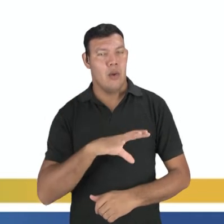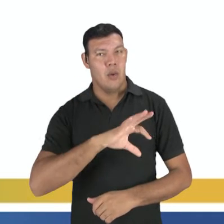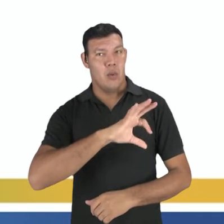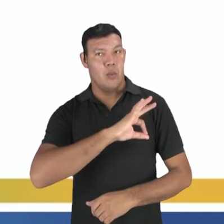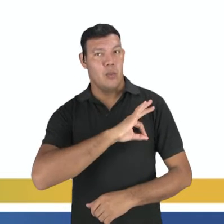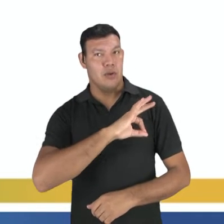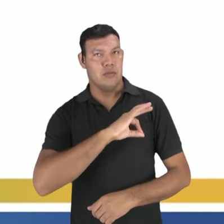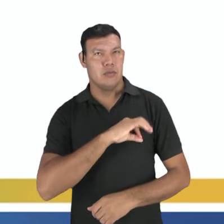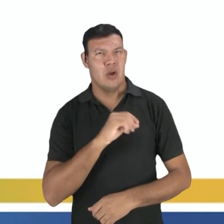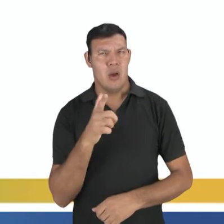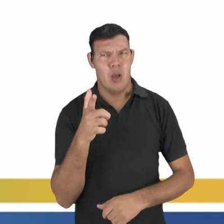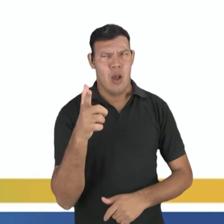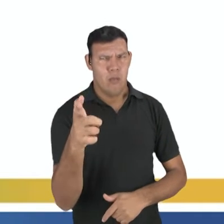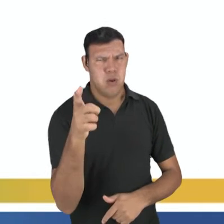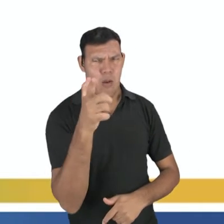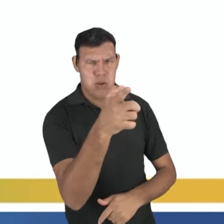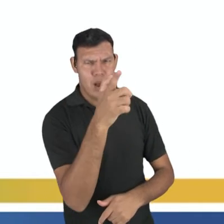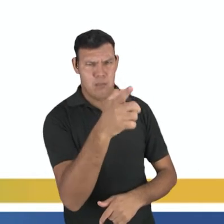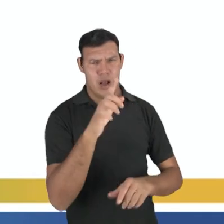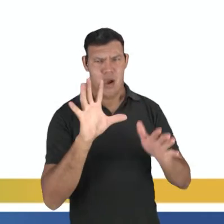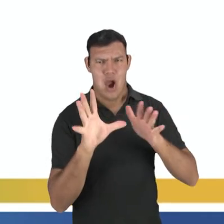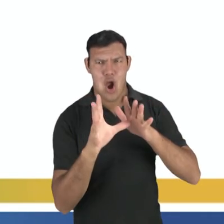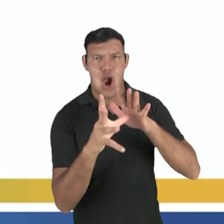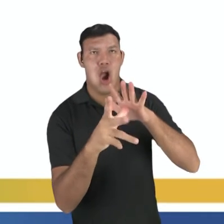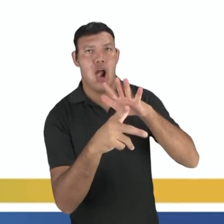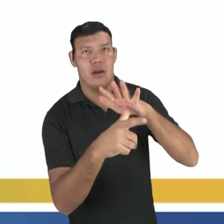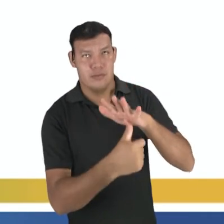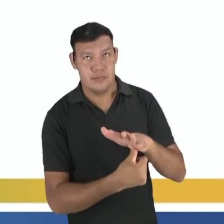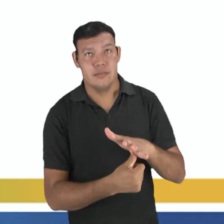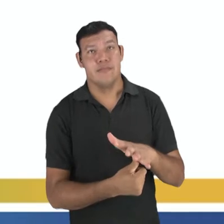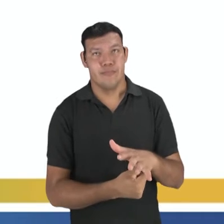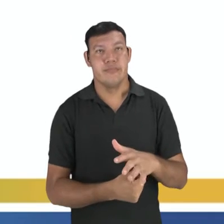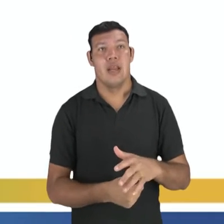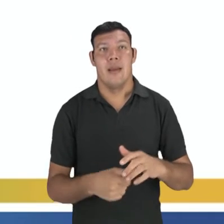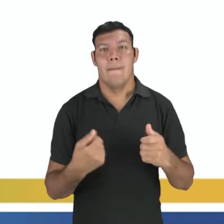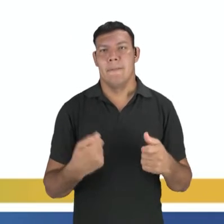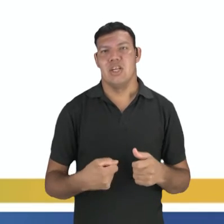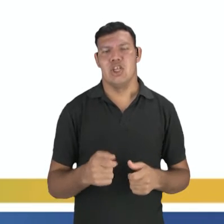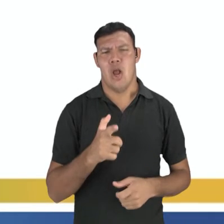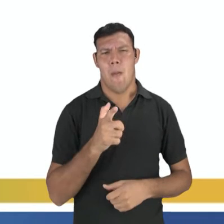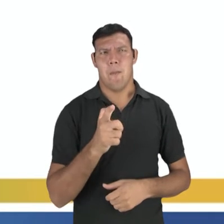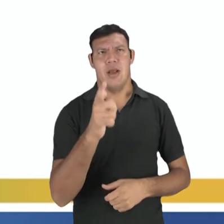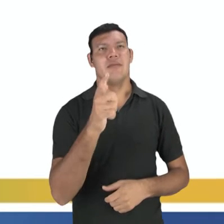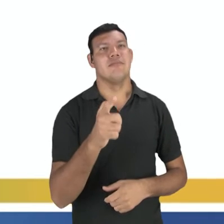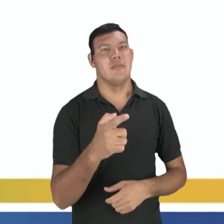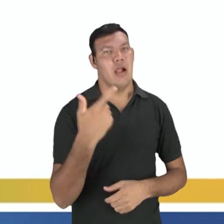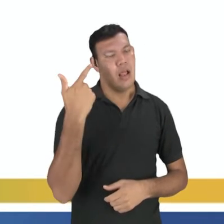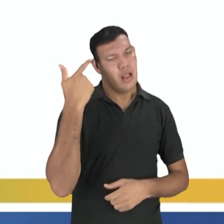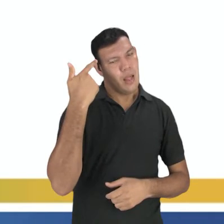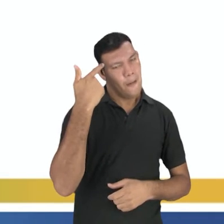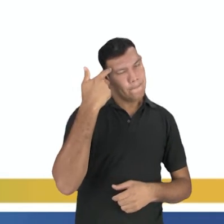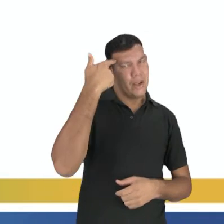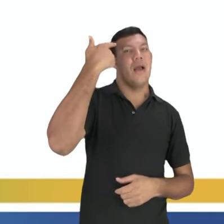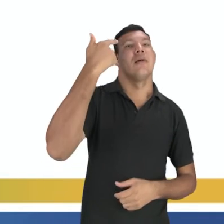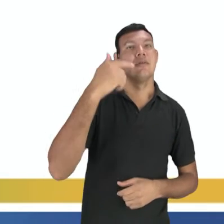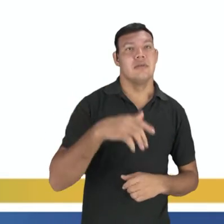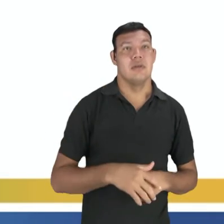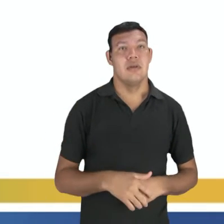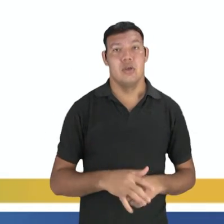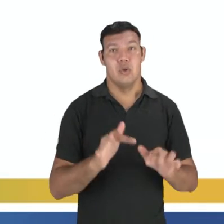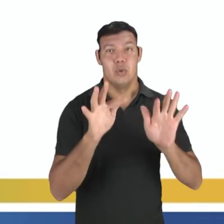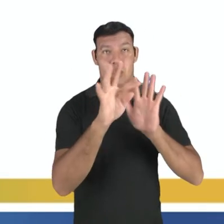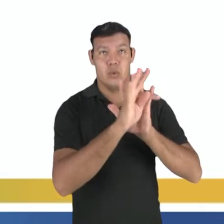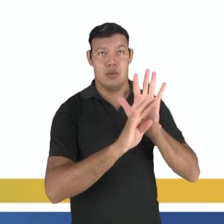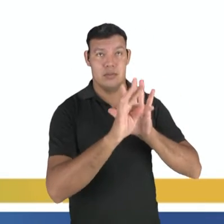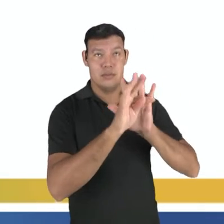Foi necessário apenas um disparo. O assaltante recebeu a bala na cabeça e morreu na hora. No texto,